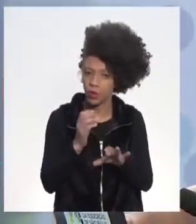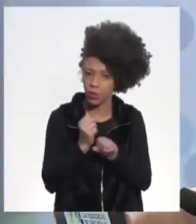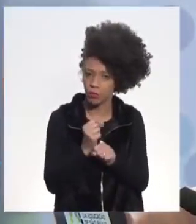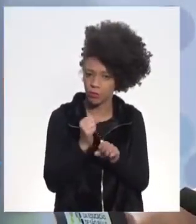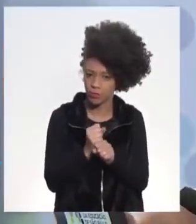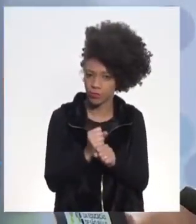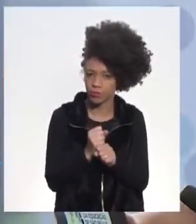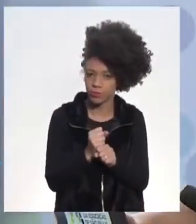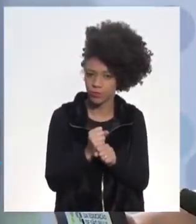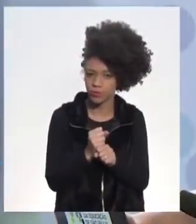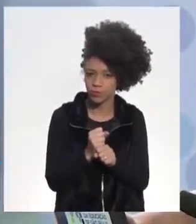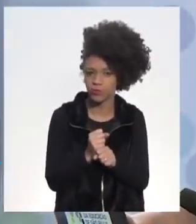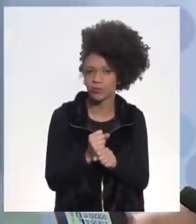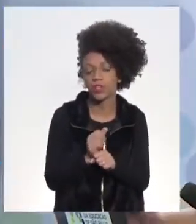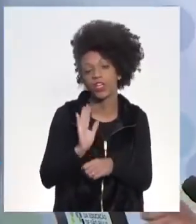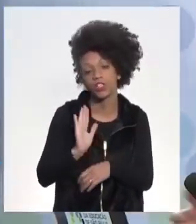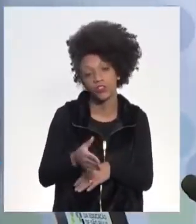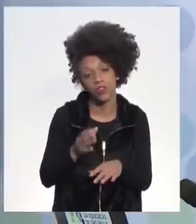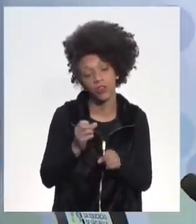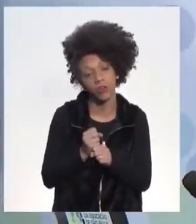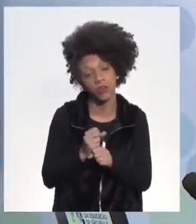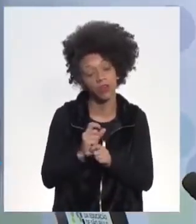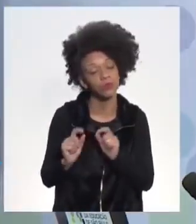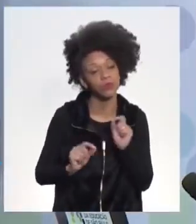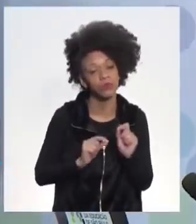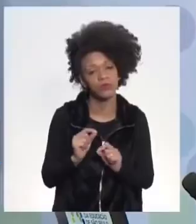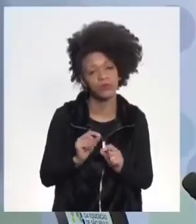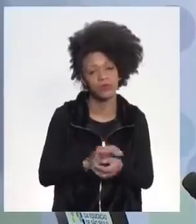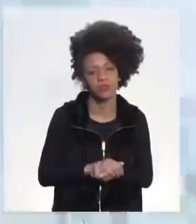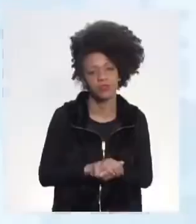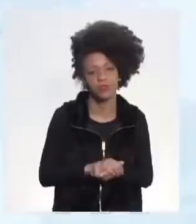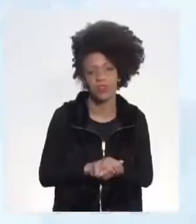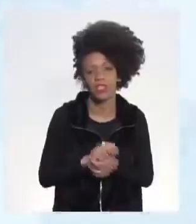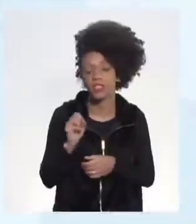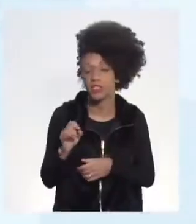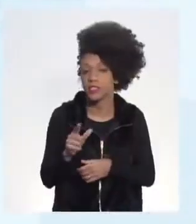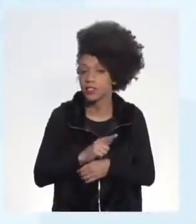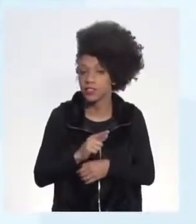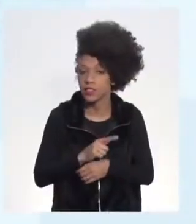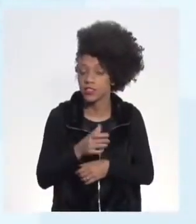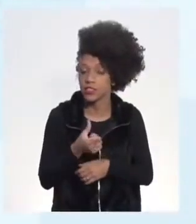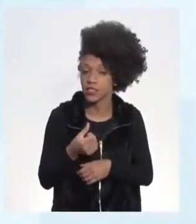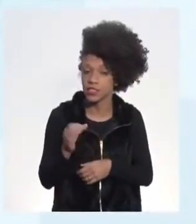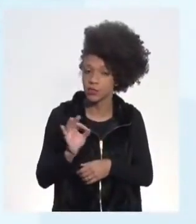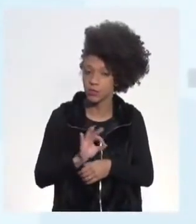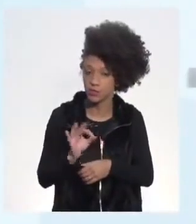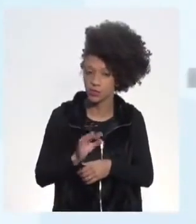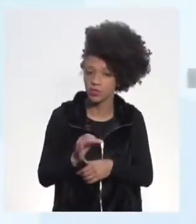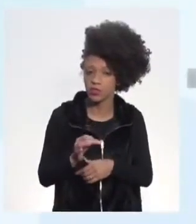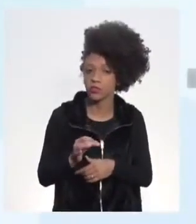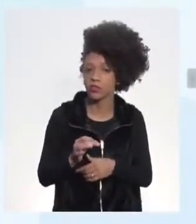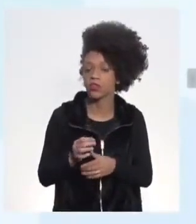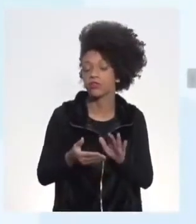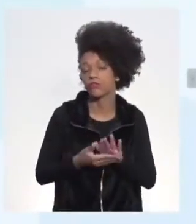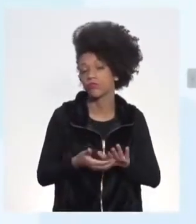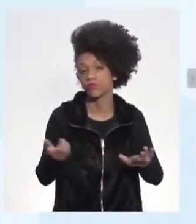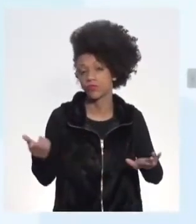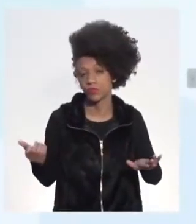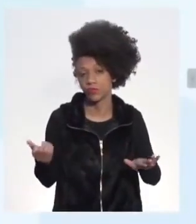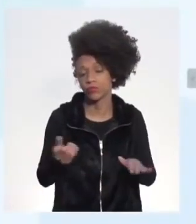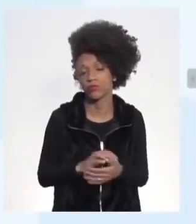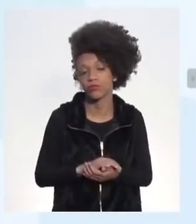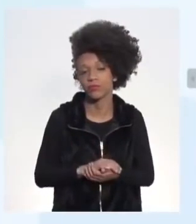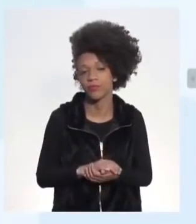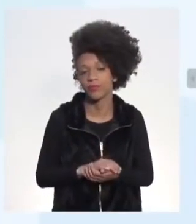correto? A gente já tinha calculado que se eu tenho 6% de desconto,